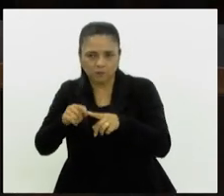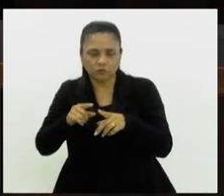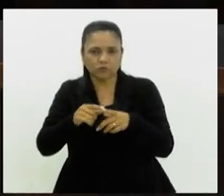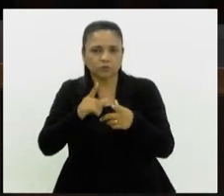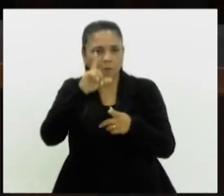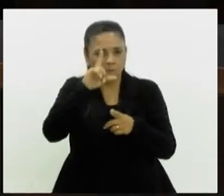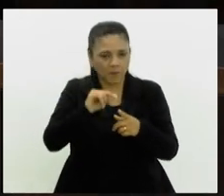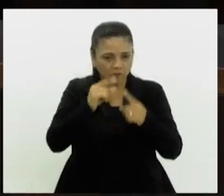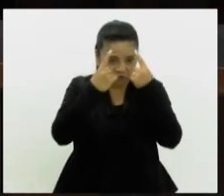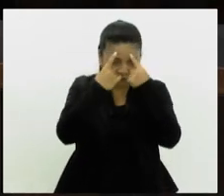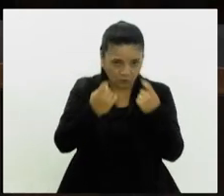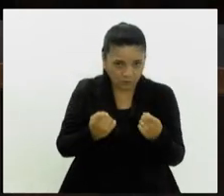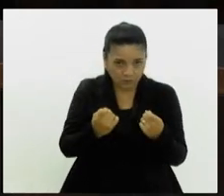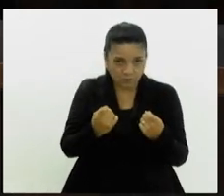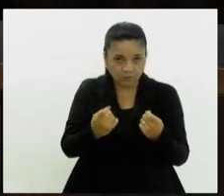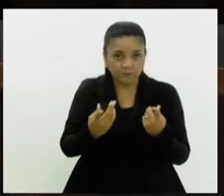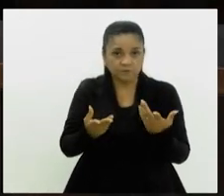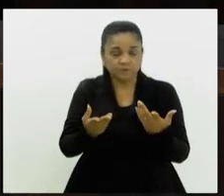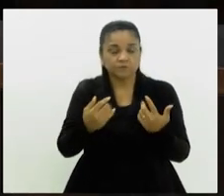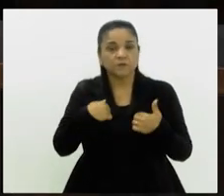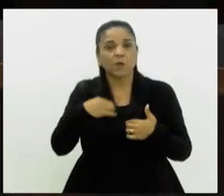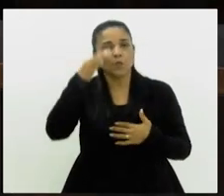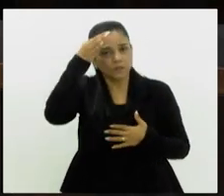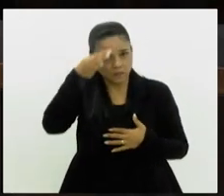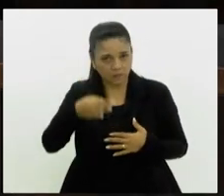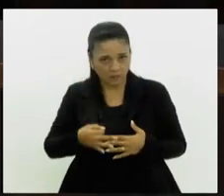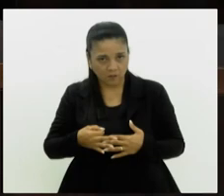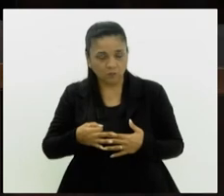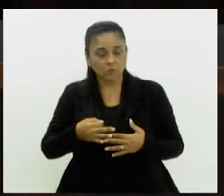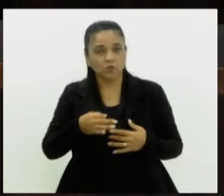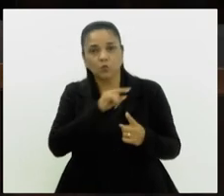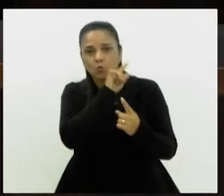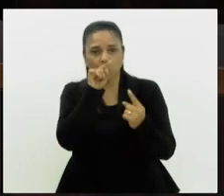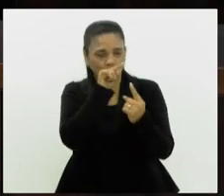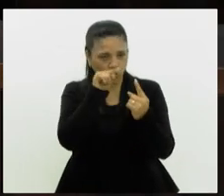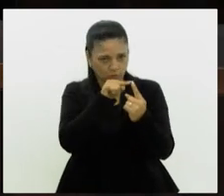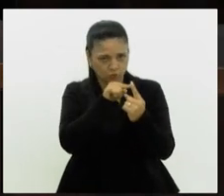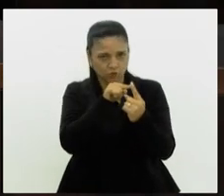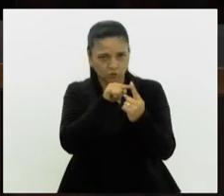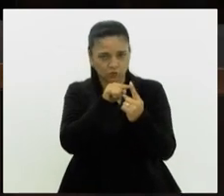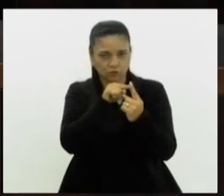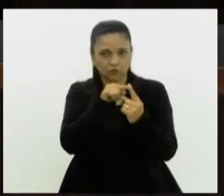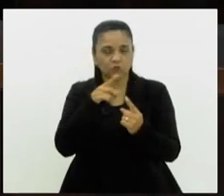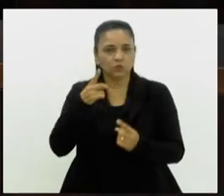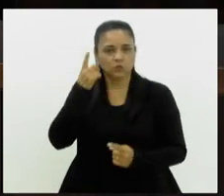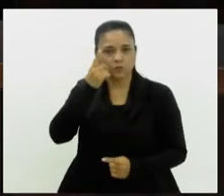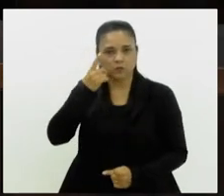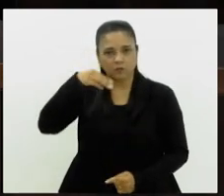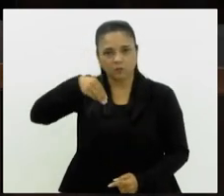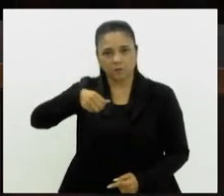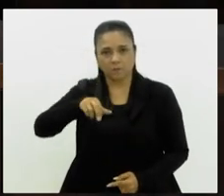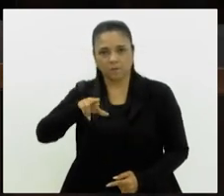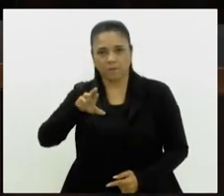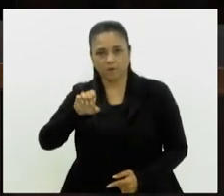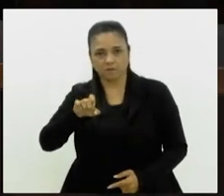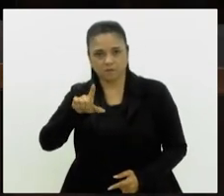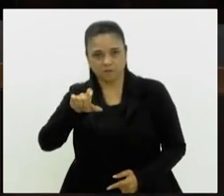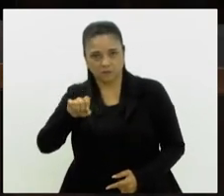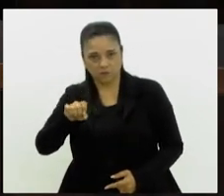Eu entendo a intenção do deputado Marcelo Dino,